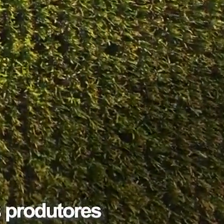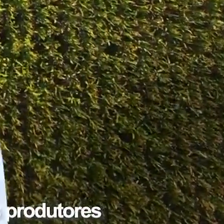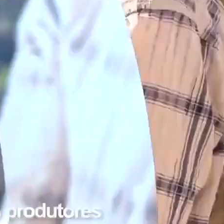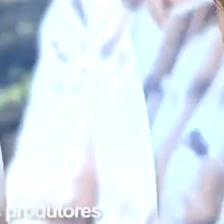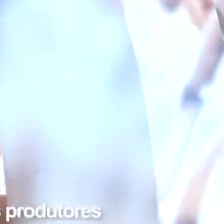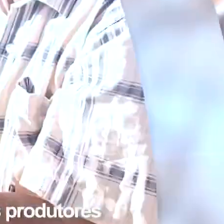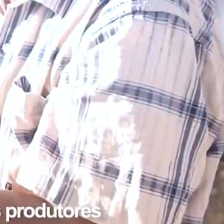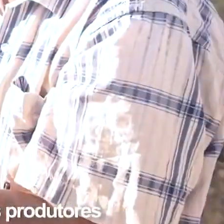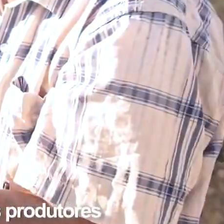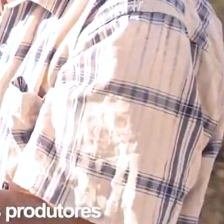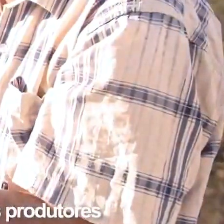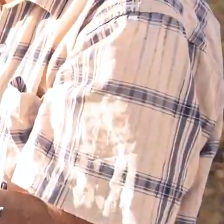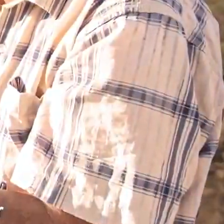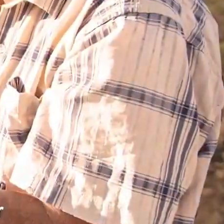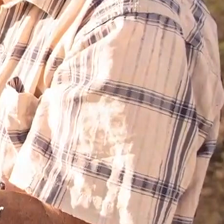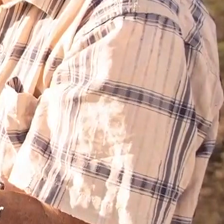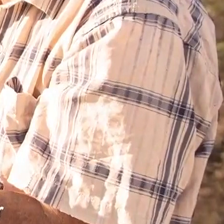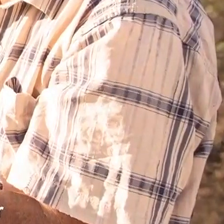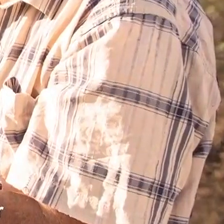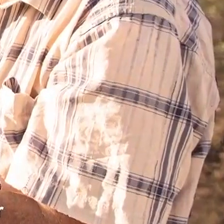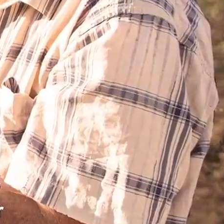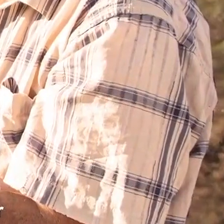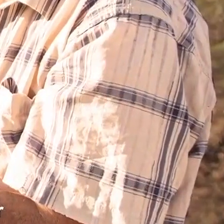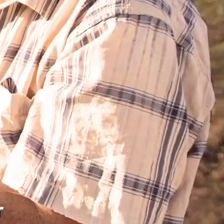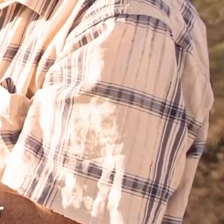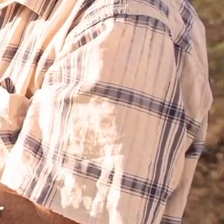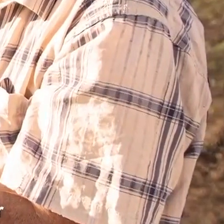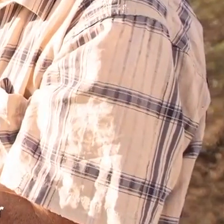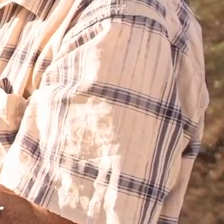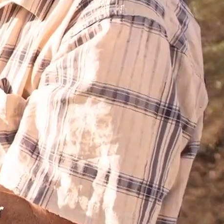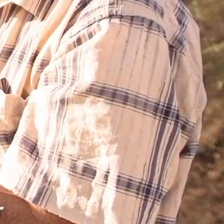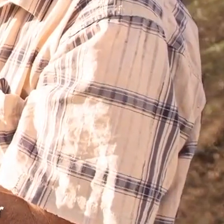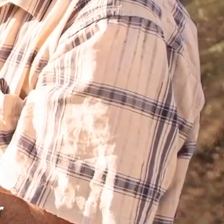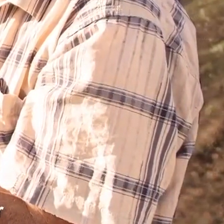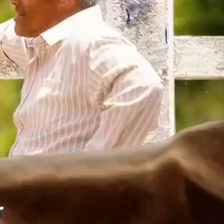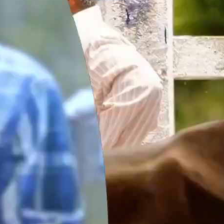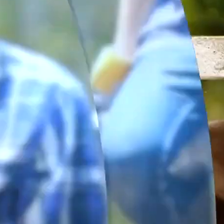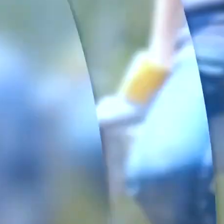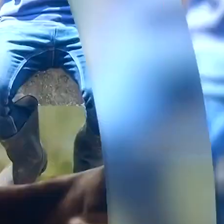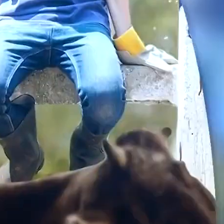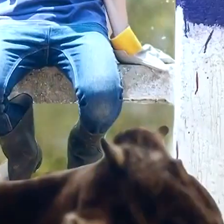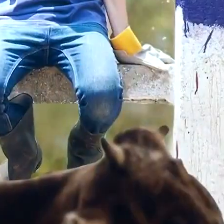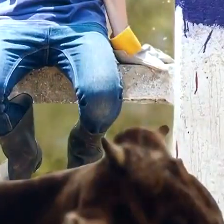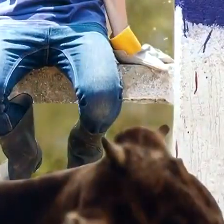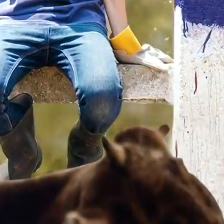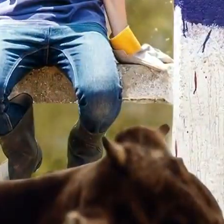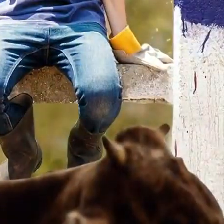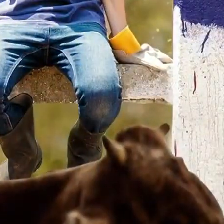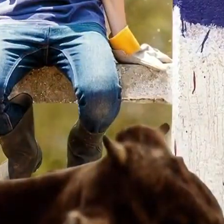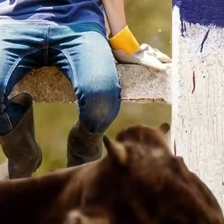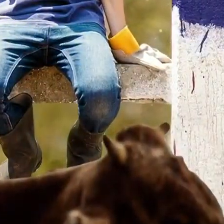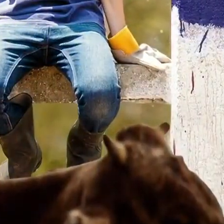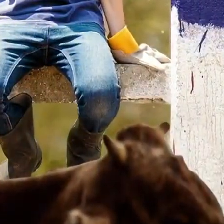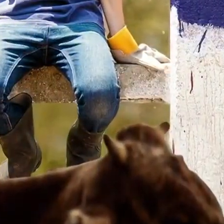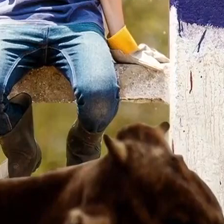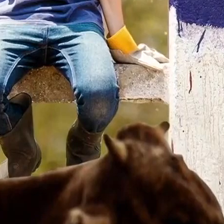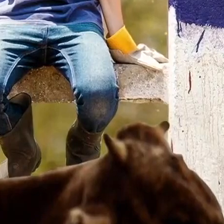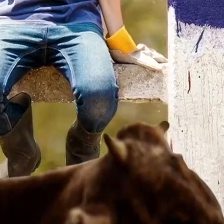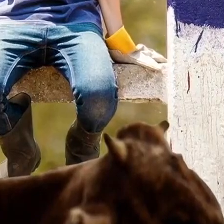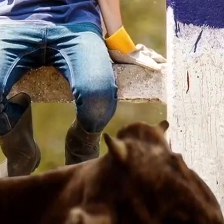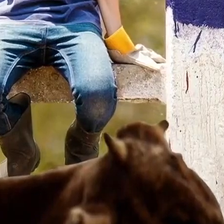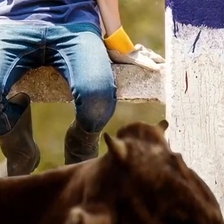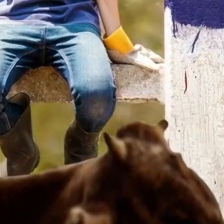pequenos e médios produtores. E desta vez, os pequenos agricultores vão poder usar os recursos para construir